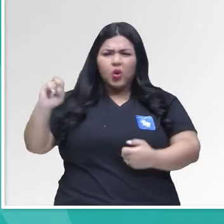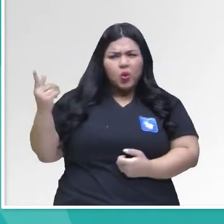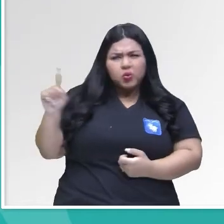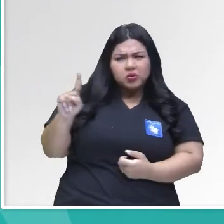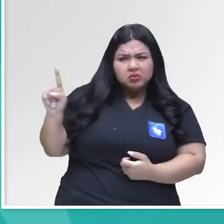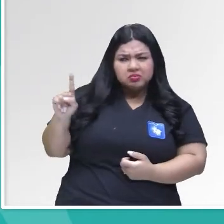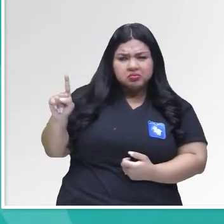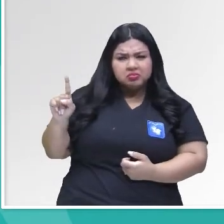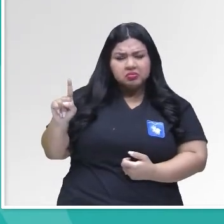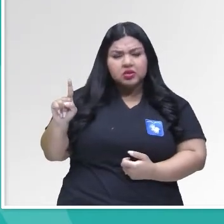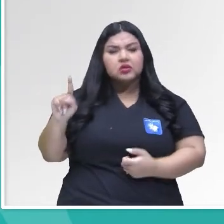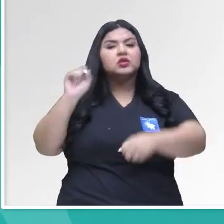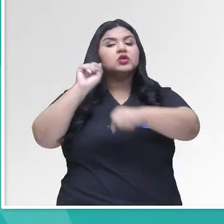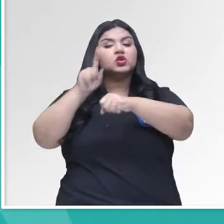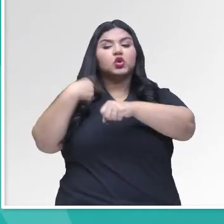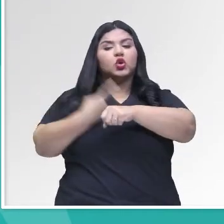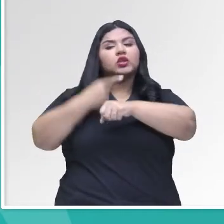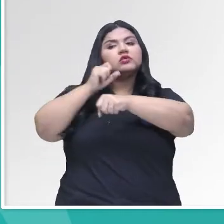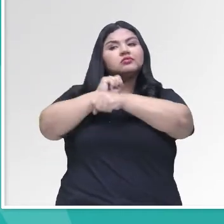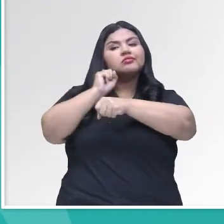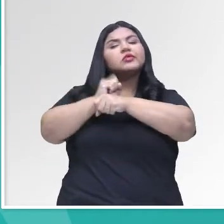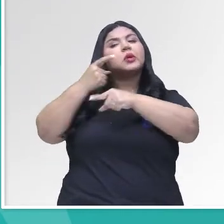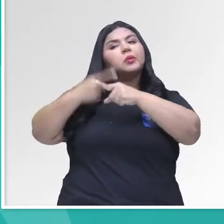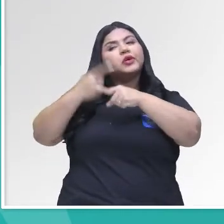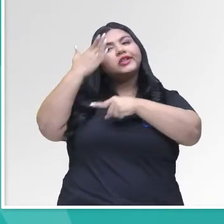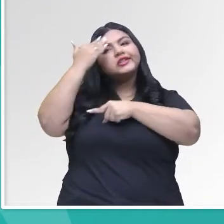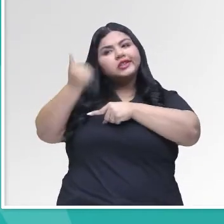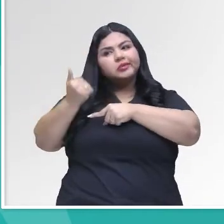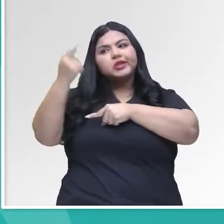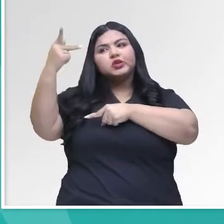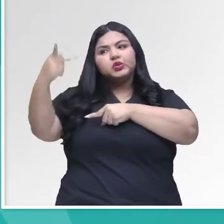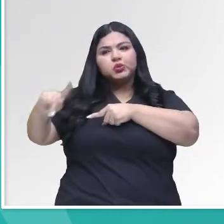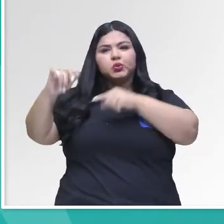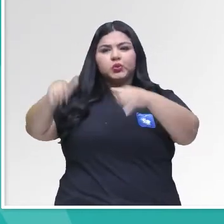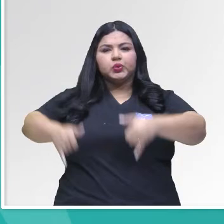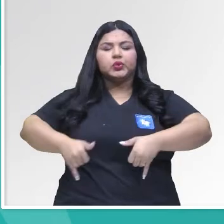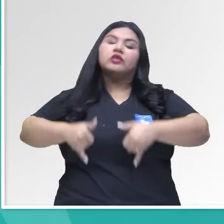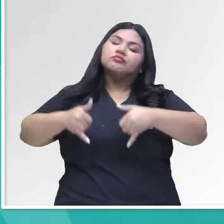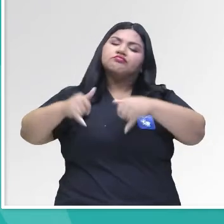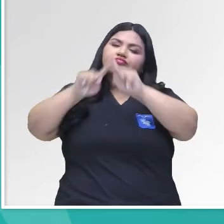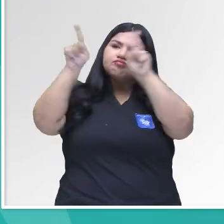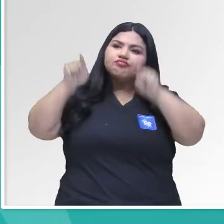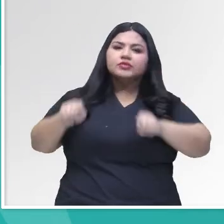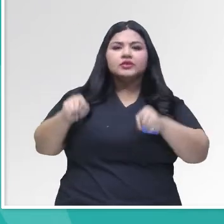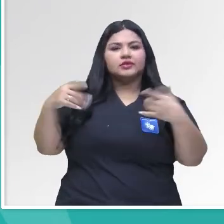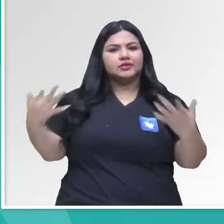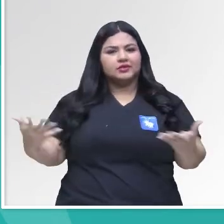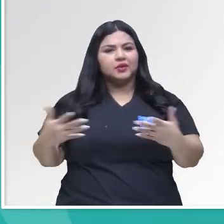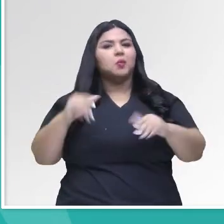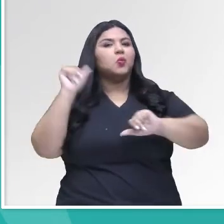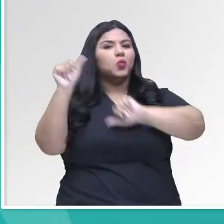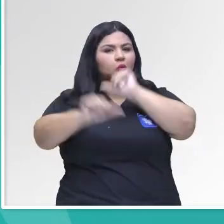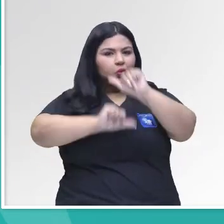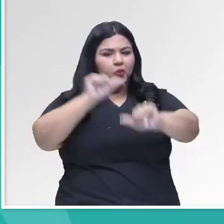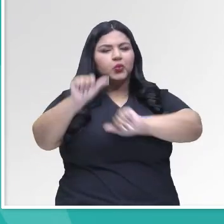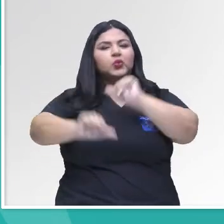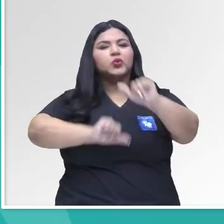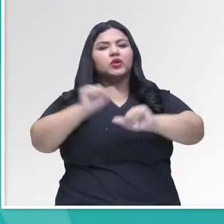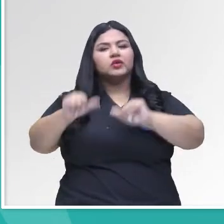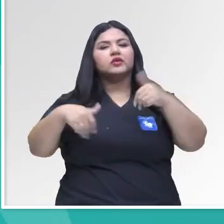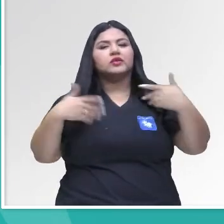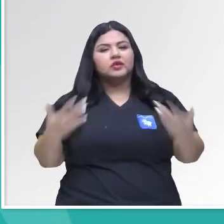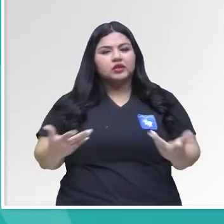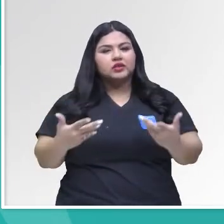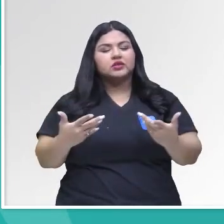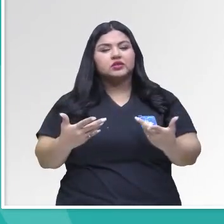ir? Esperavam-no porque sabiam de sua indecisão. Muda tudo, meu amado. E a conjunção